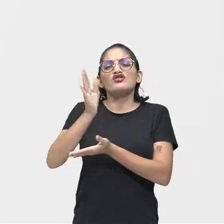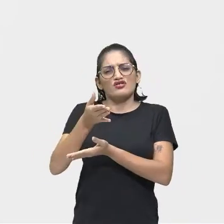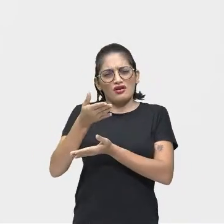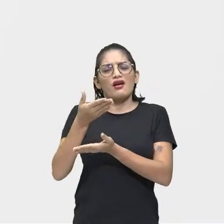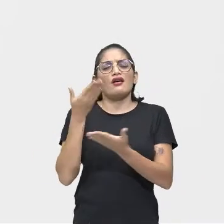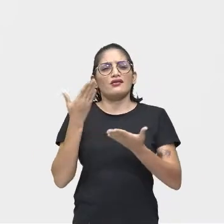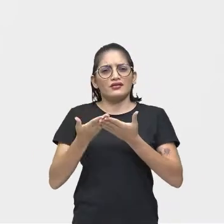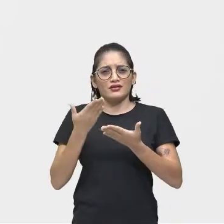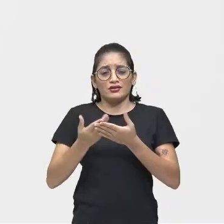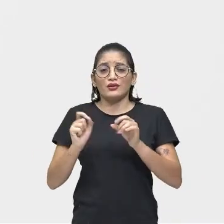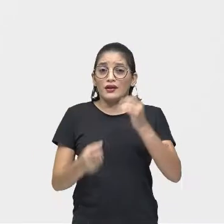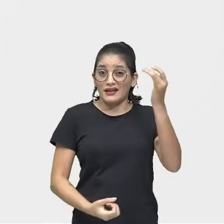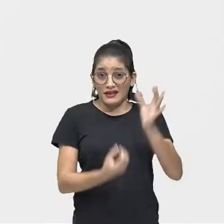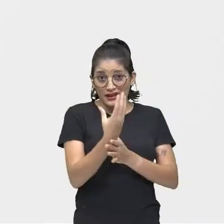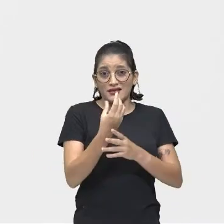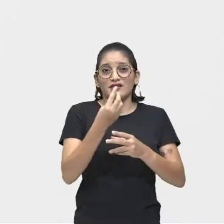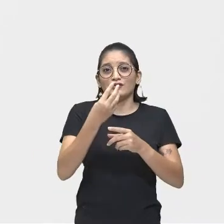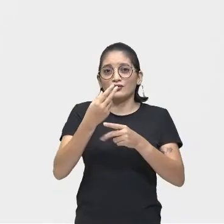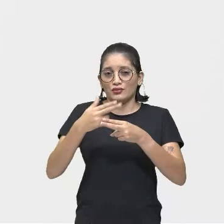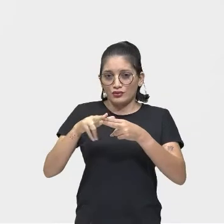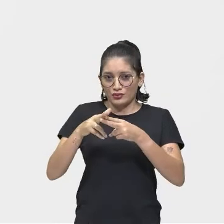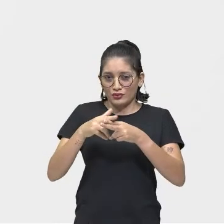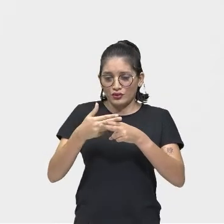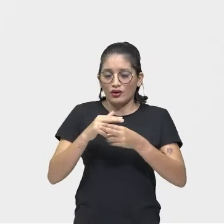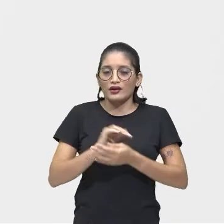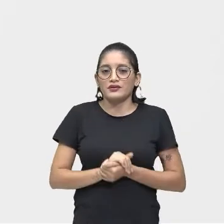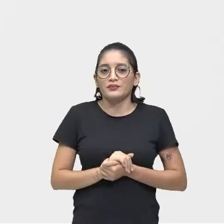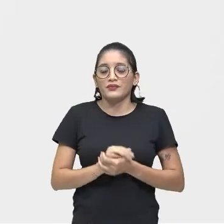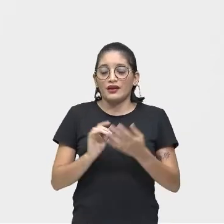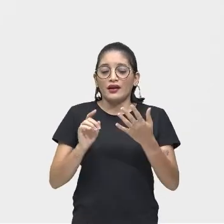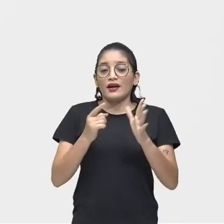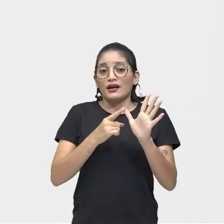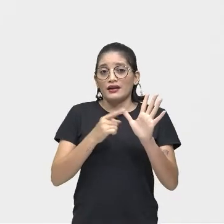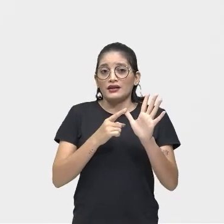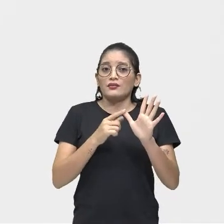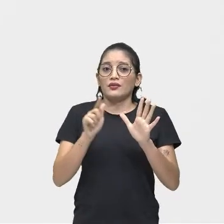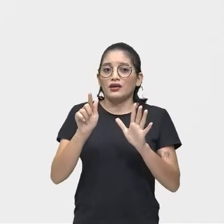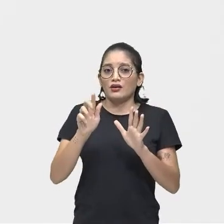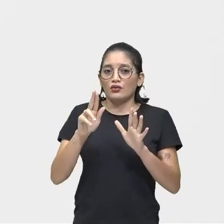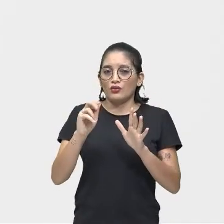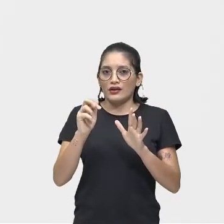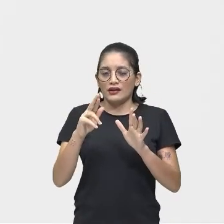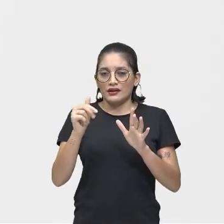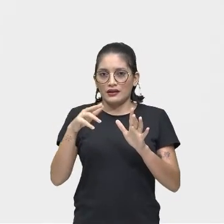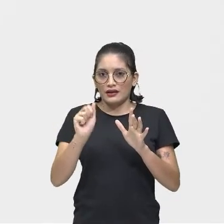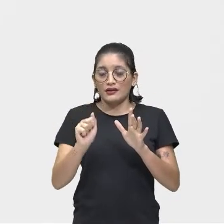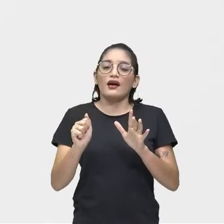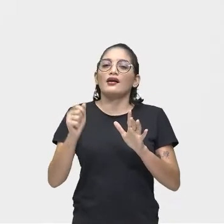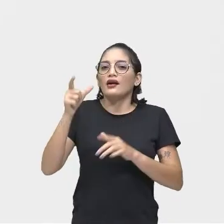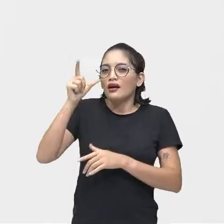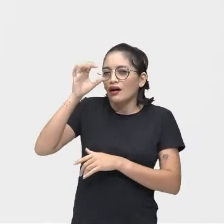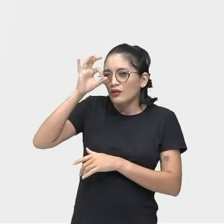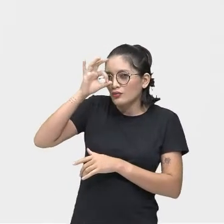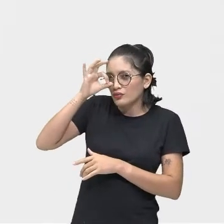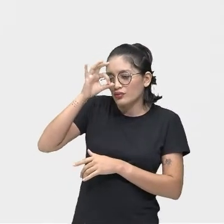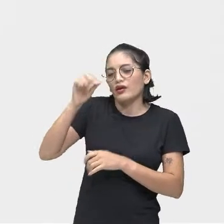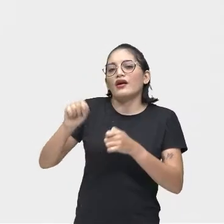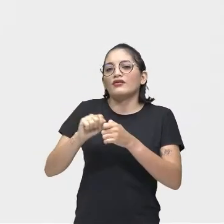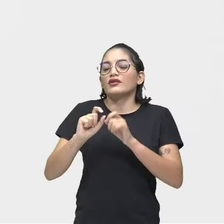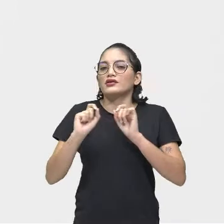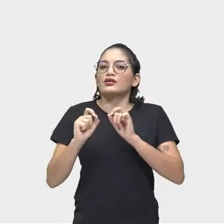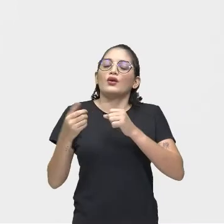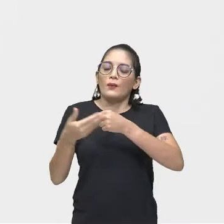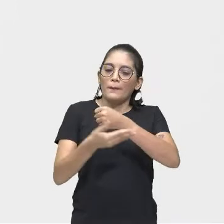confecção do chocolate, o guaraná, que hoje é utilizado na indústria refrigerante para fazer o guaraná